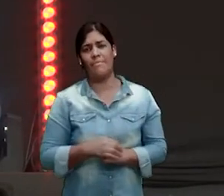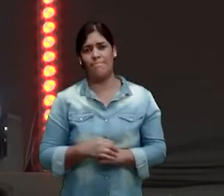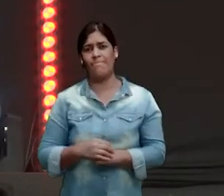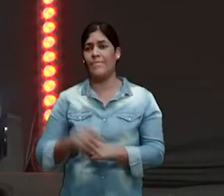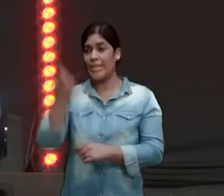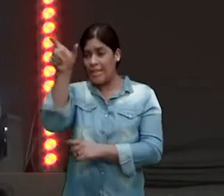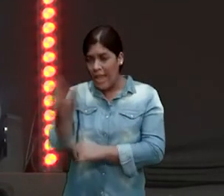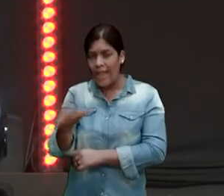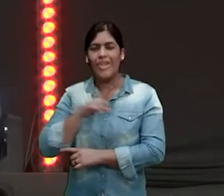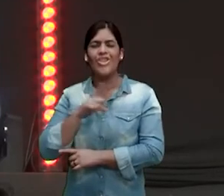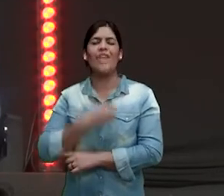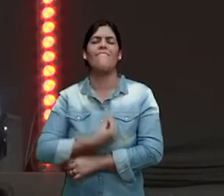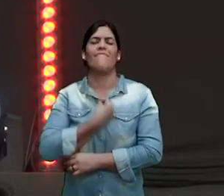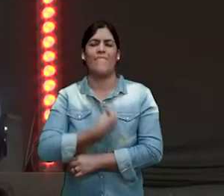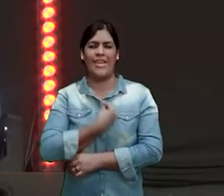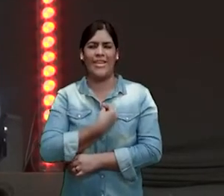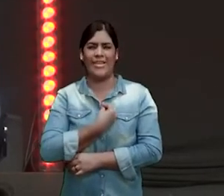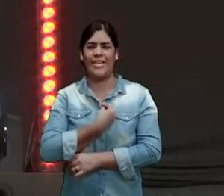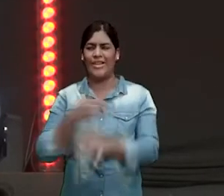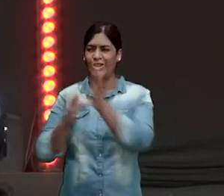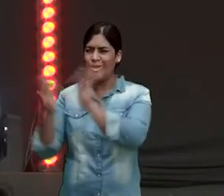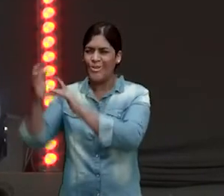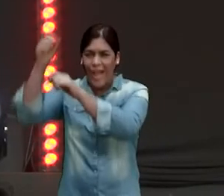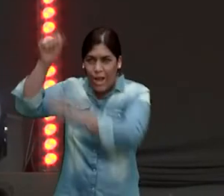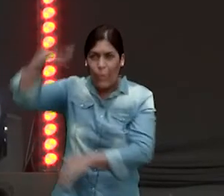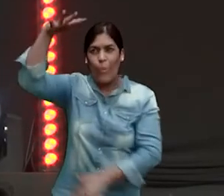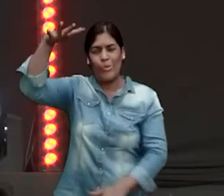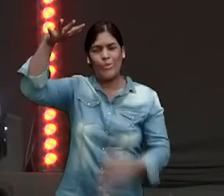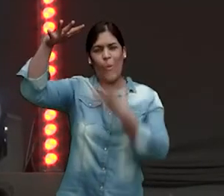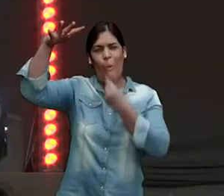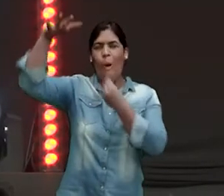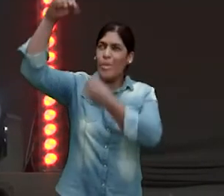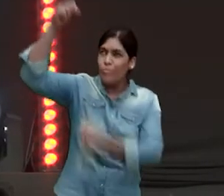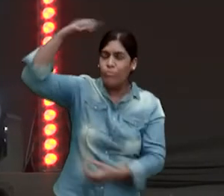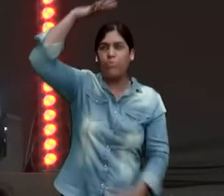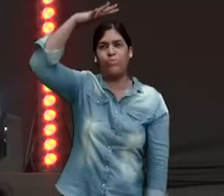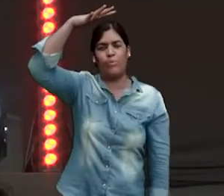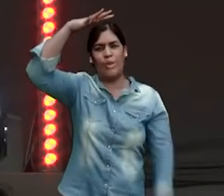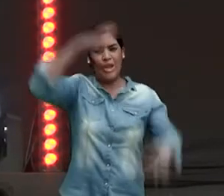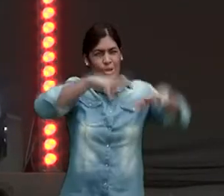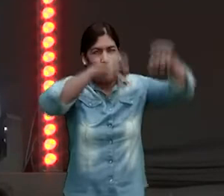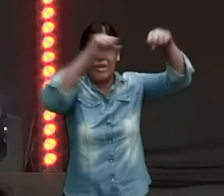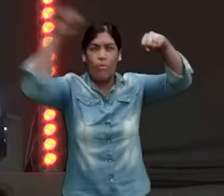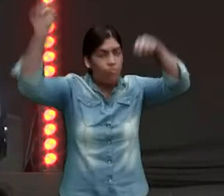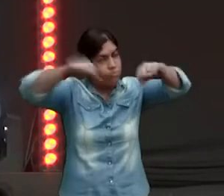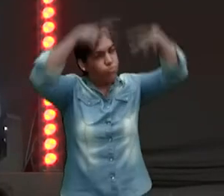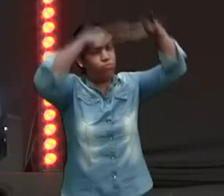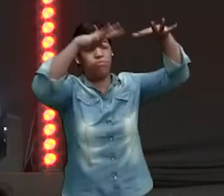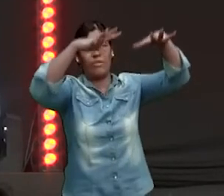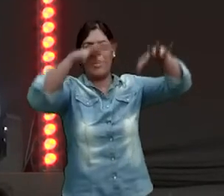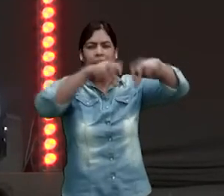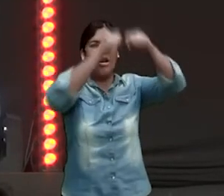nele estava a vida e esta era a luz dos Homens A luz que brilha nas trevas e as trevas